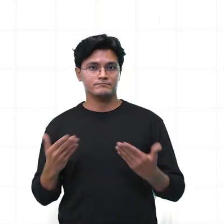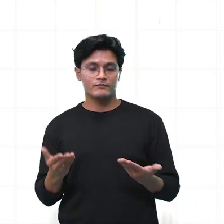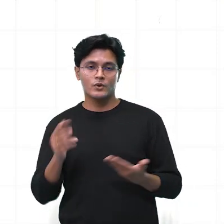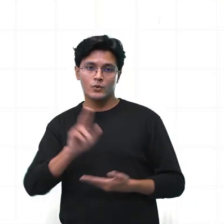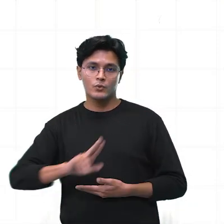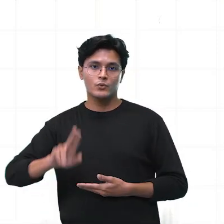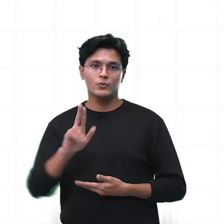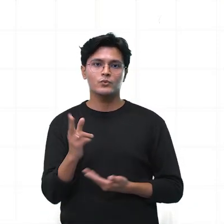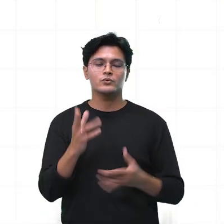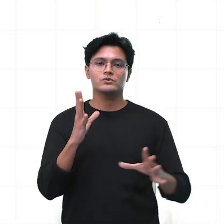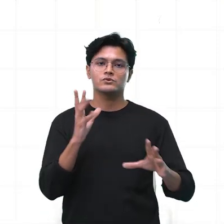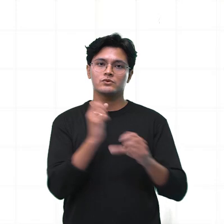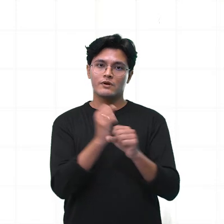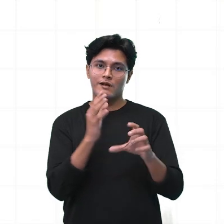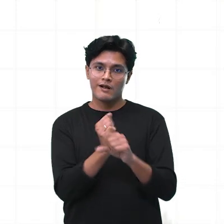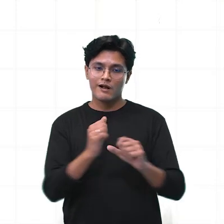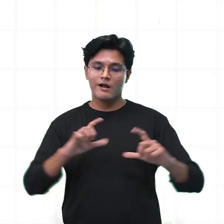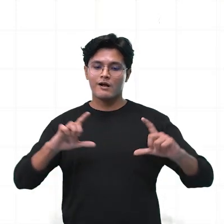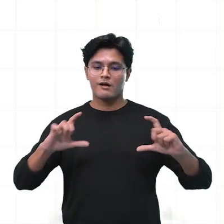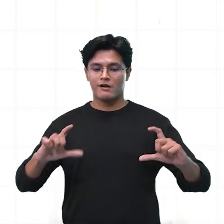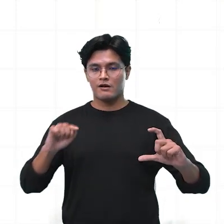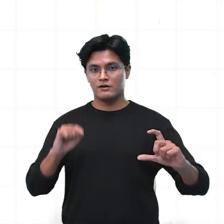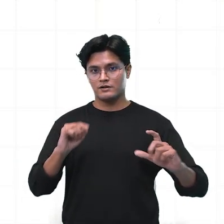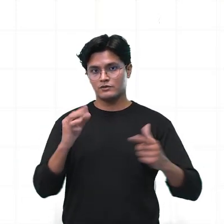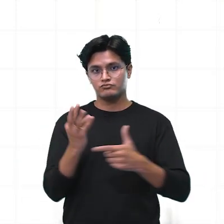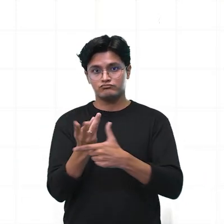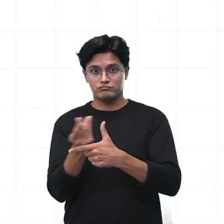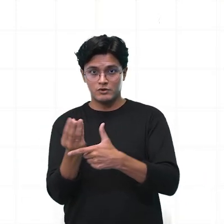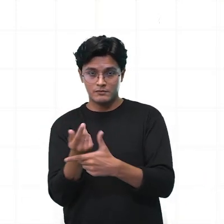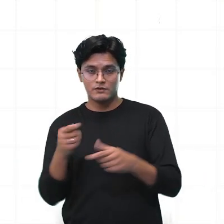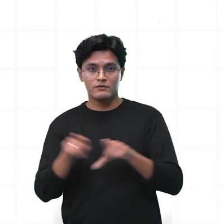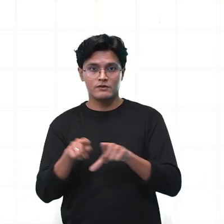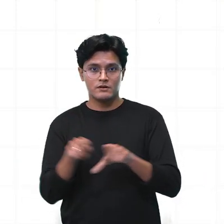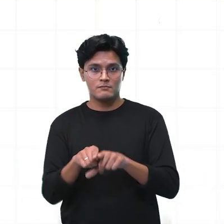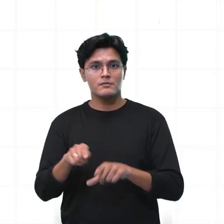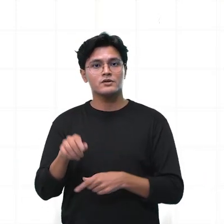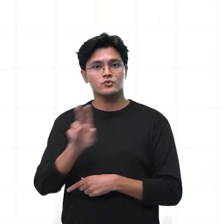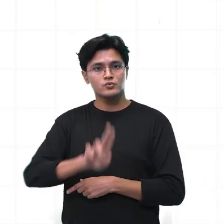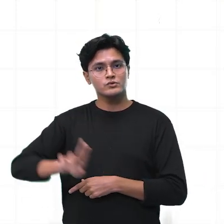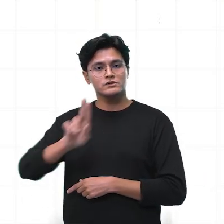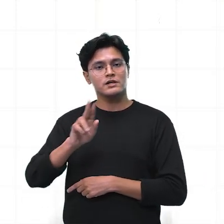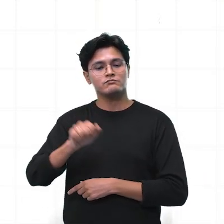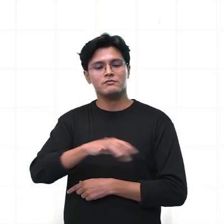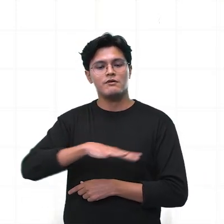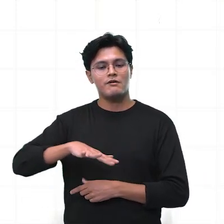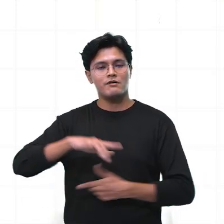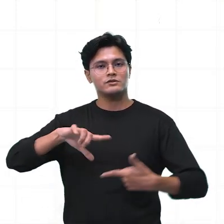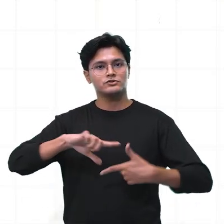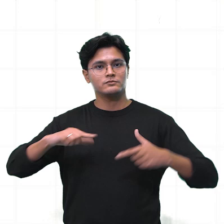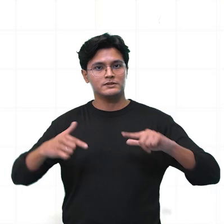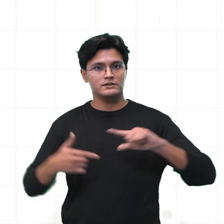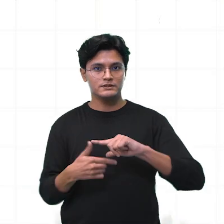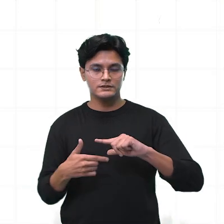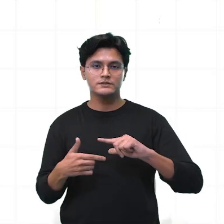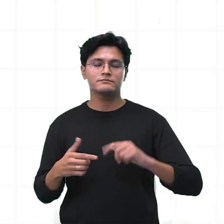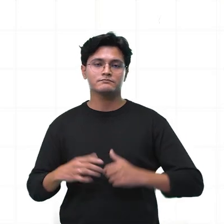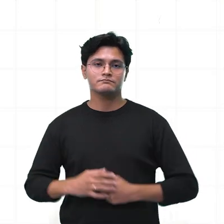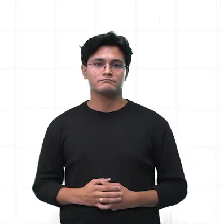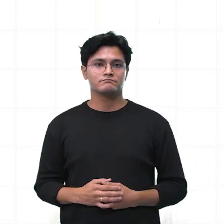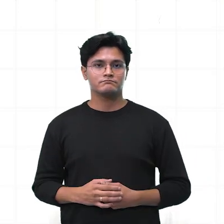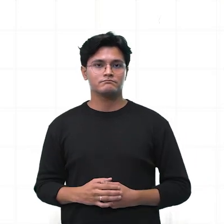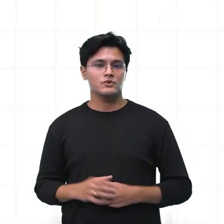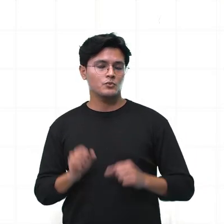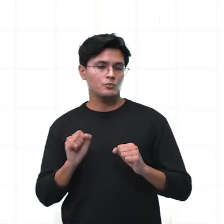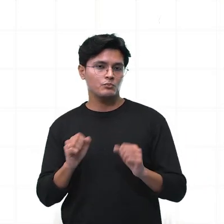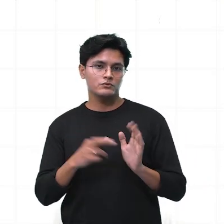de expressões algébricas é bastante usado também na geometria, na qual precisamos